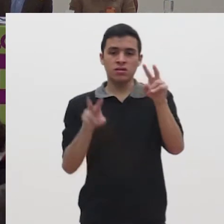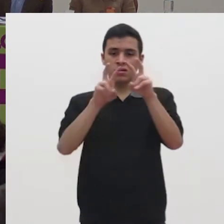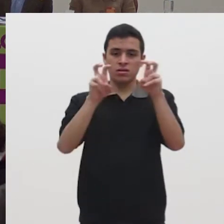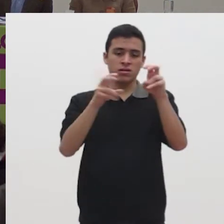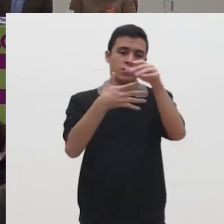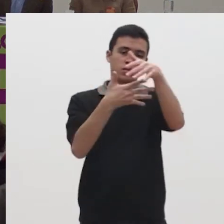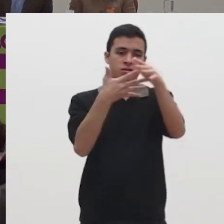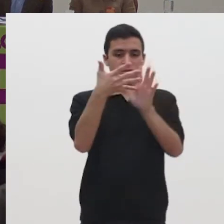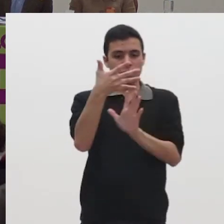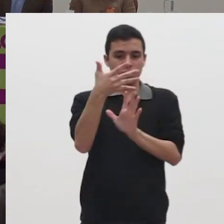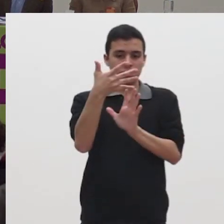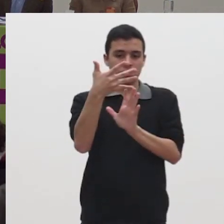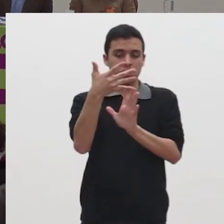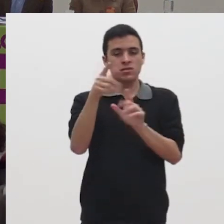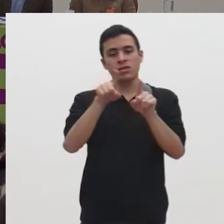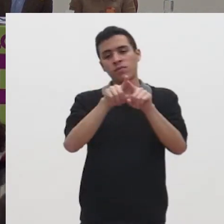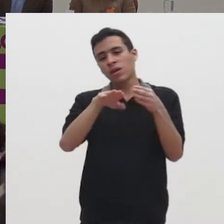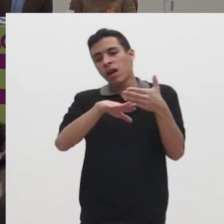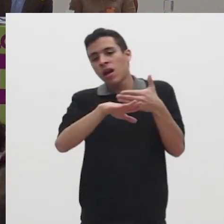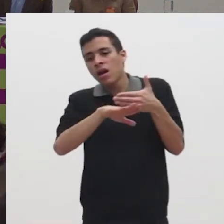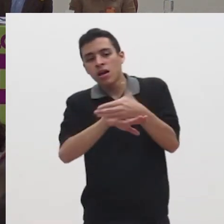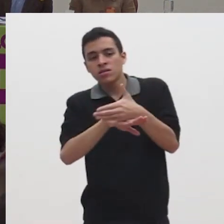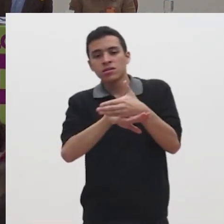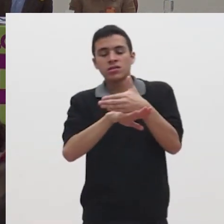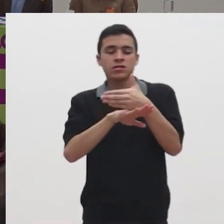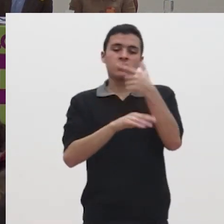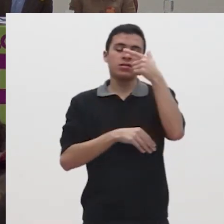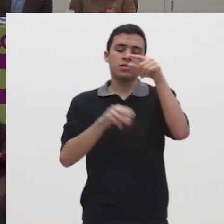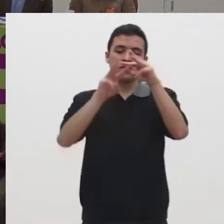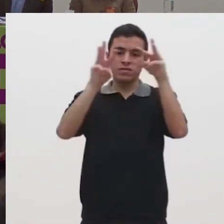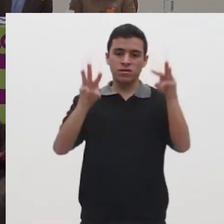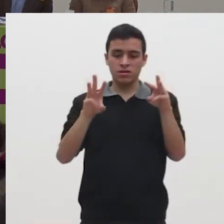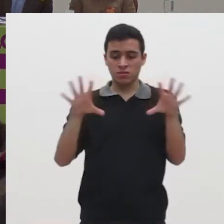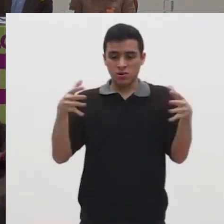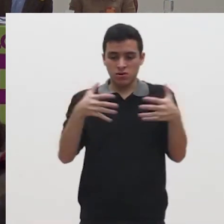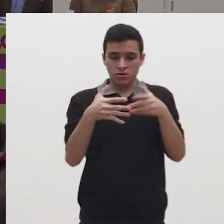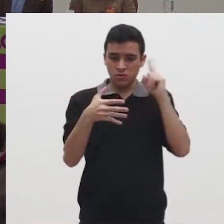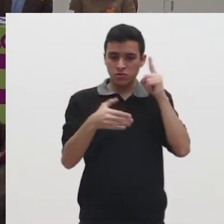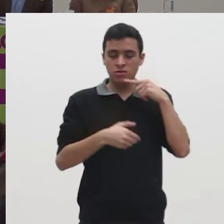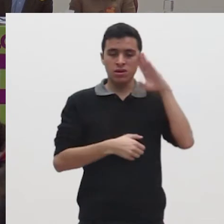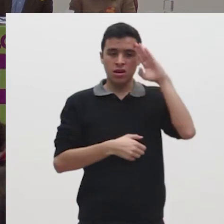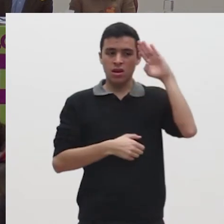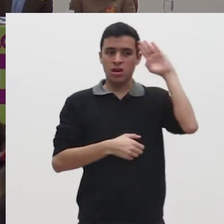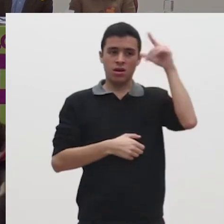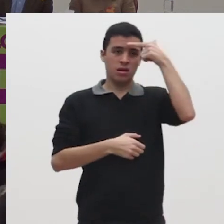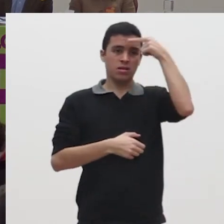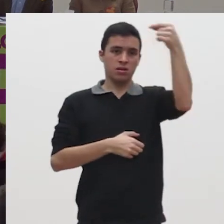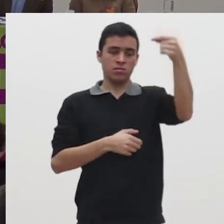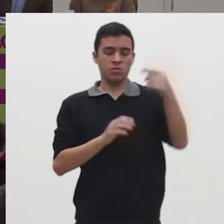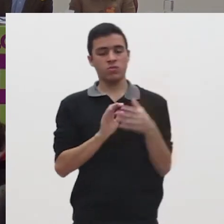da Libras, e o acesso à universidade para os surdos acadêmicos?